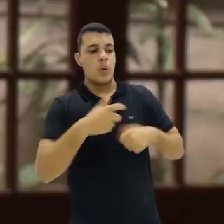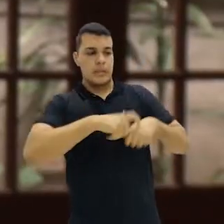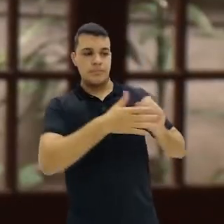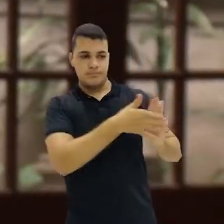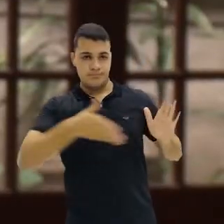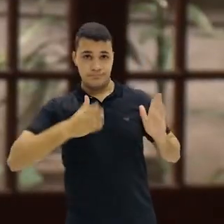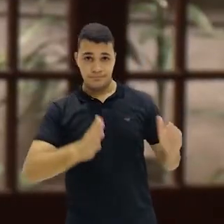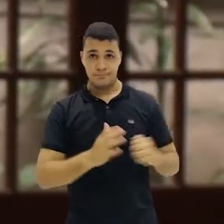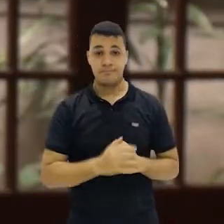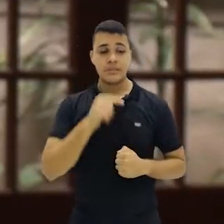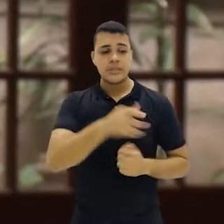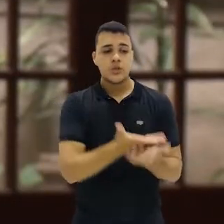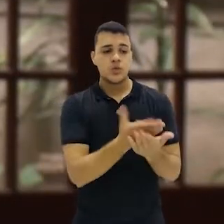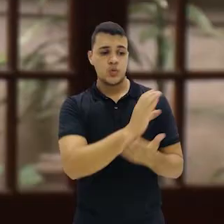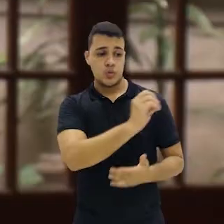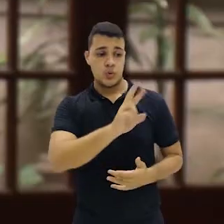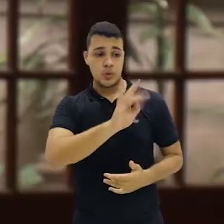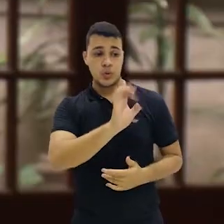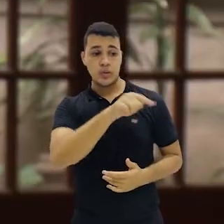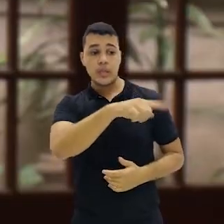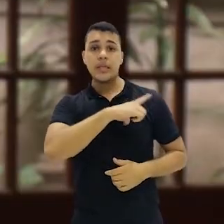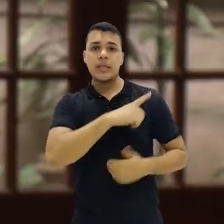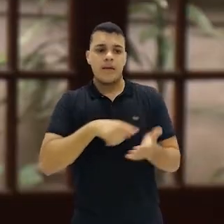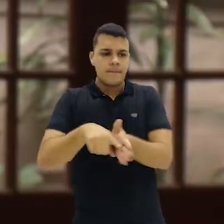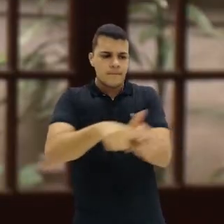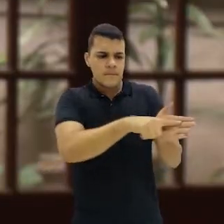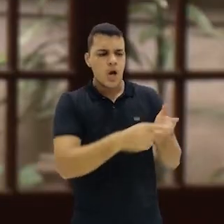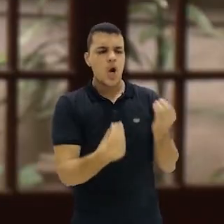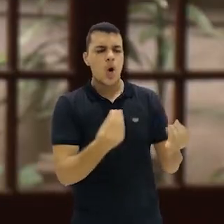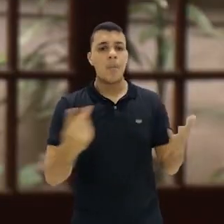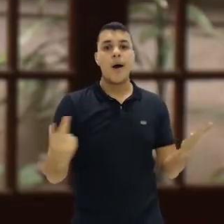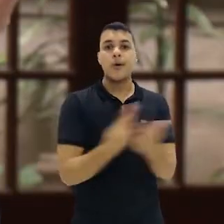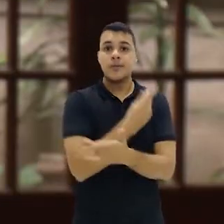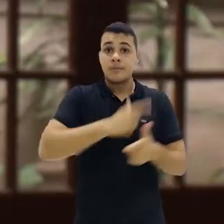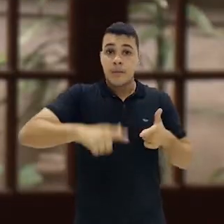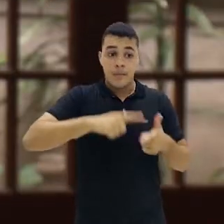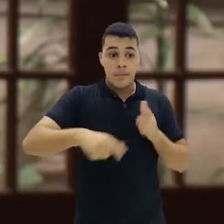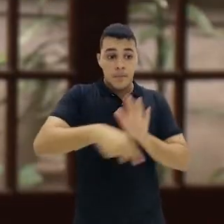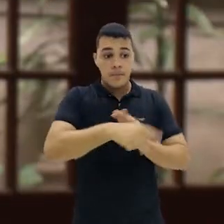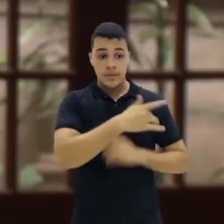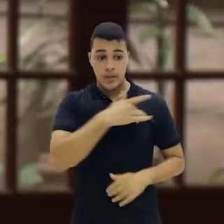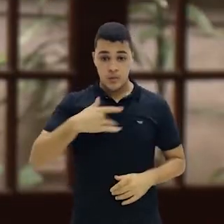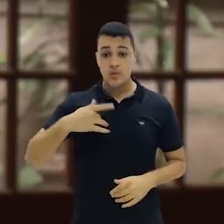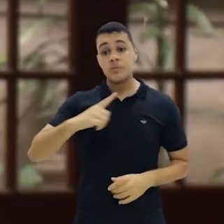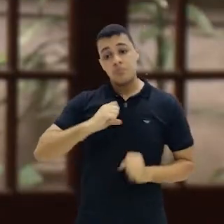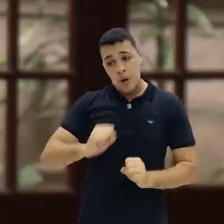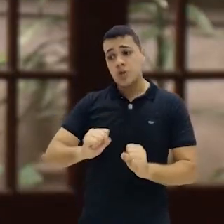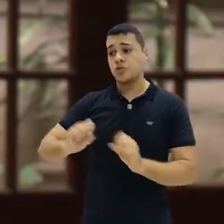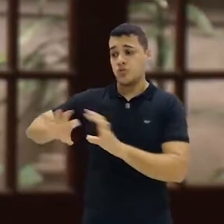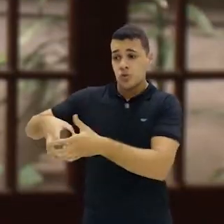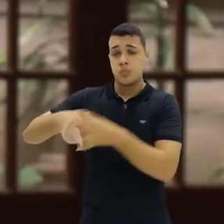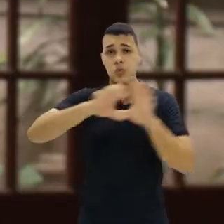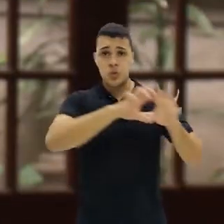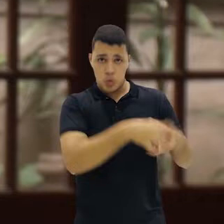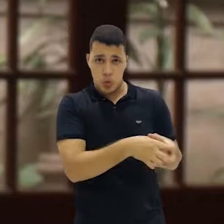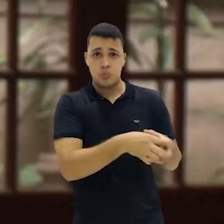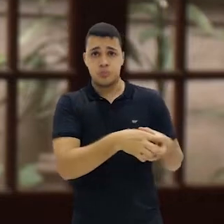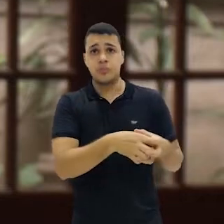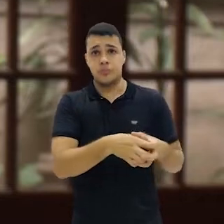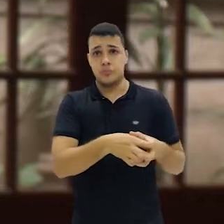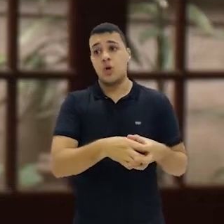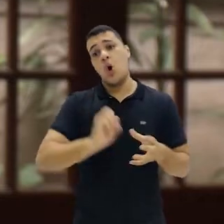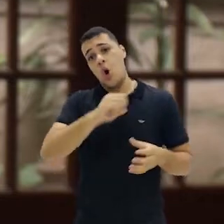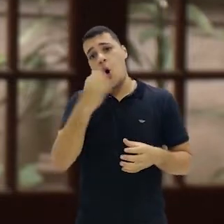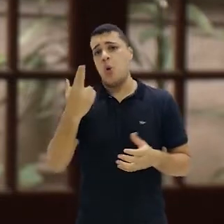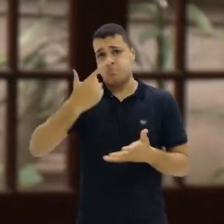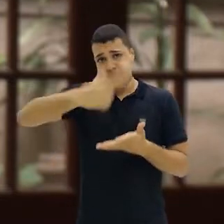de saúde em duas ou mais coortes, isso é, em dois ou mais grupos que estão sendo seguidos. Um exemplo seria